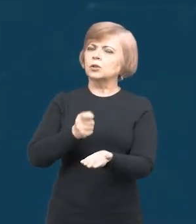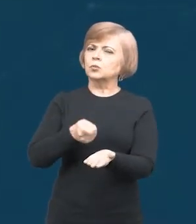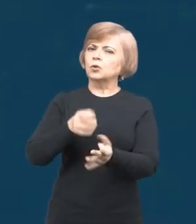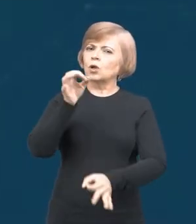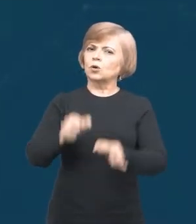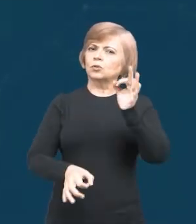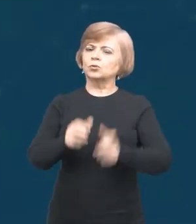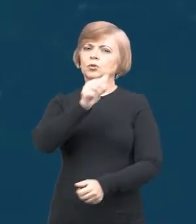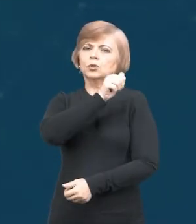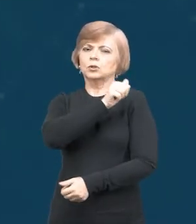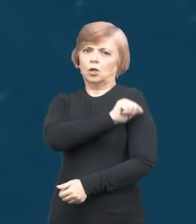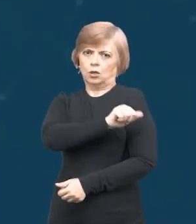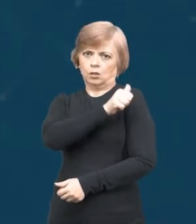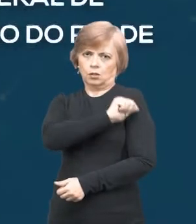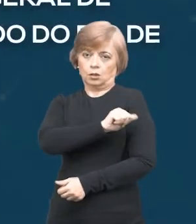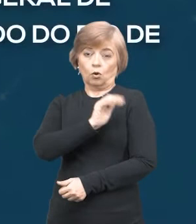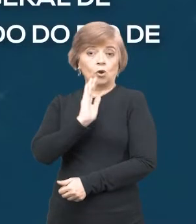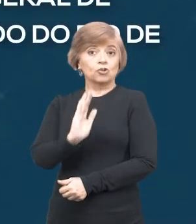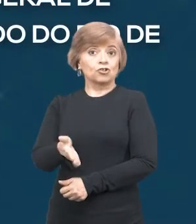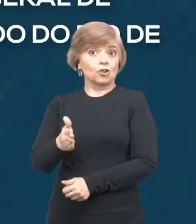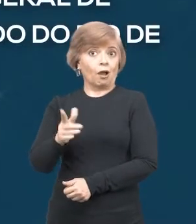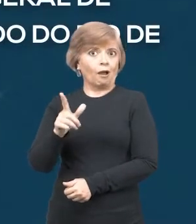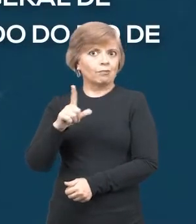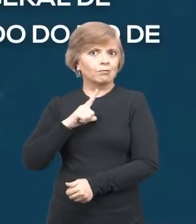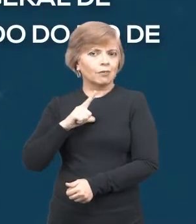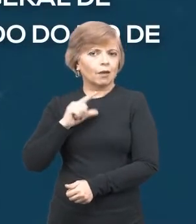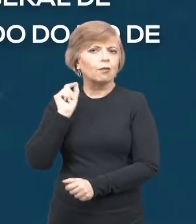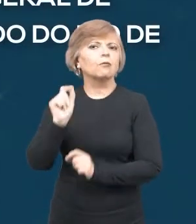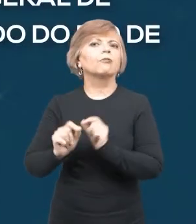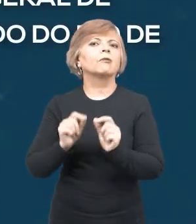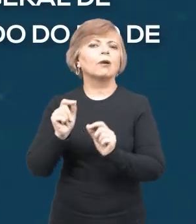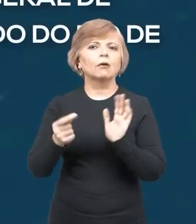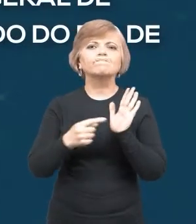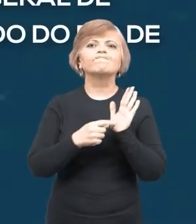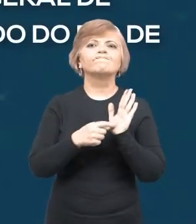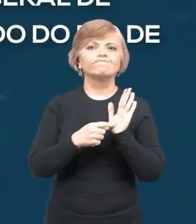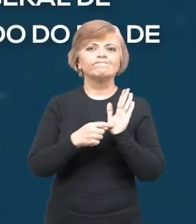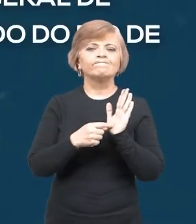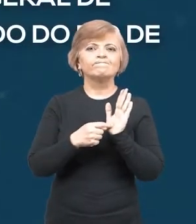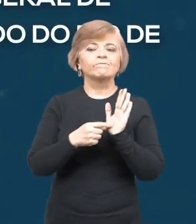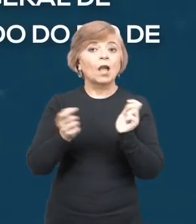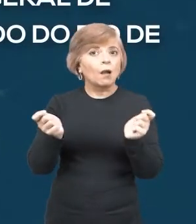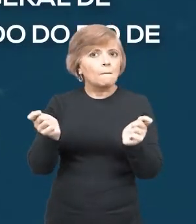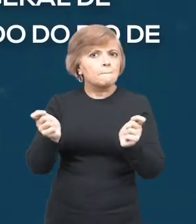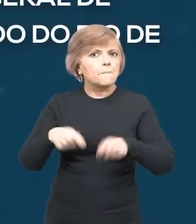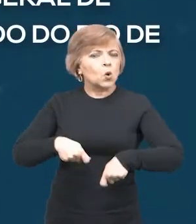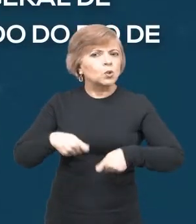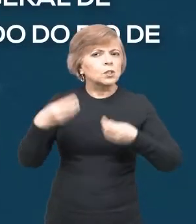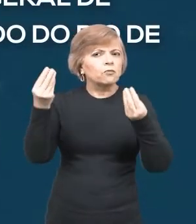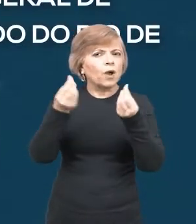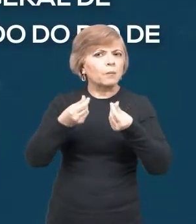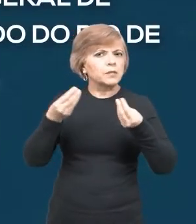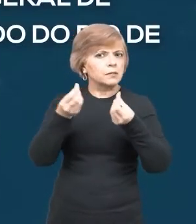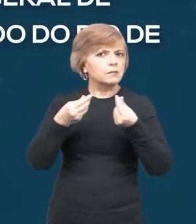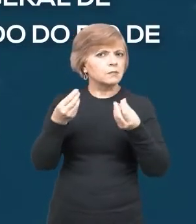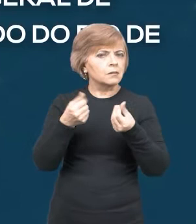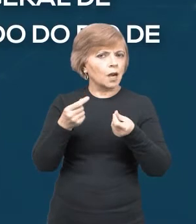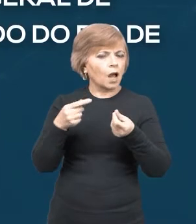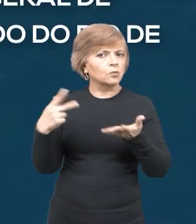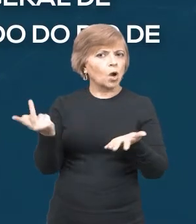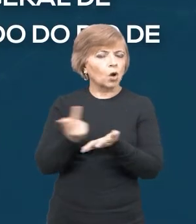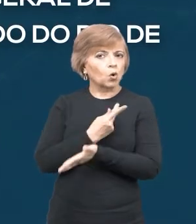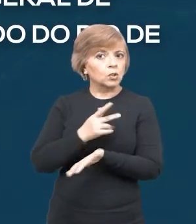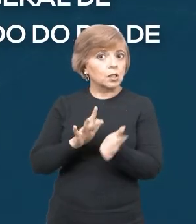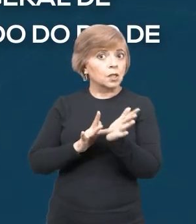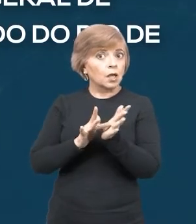Janeiro, que já levam em conta a possibilidade em abstrato da ocorrência de